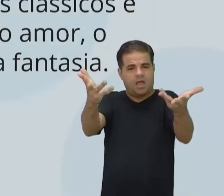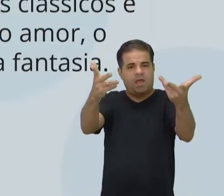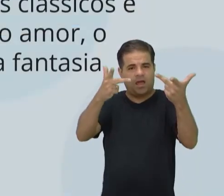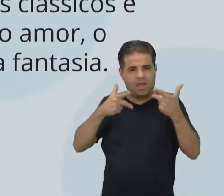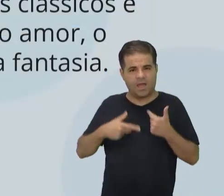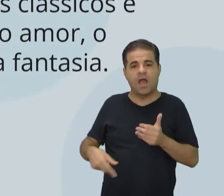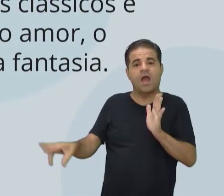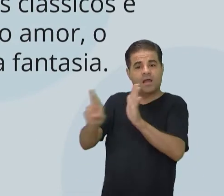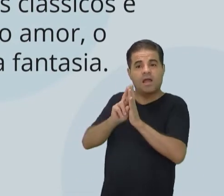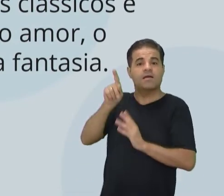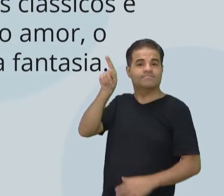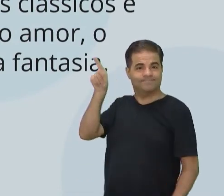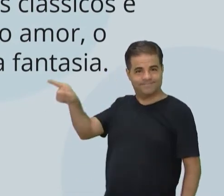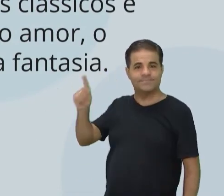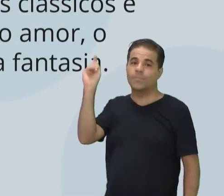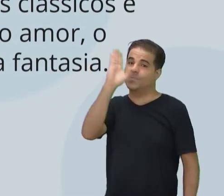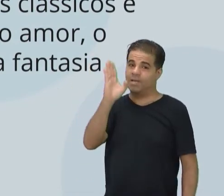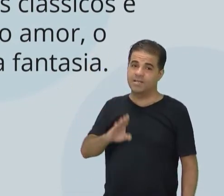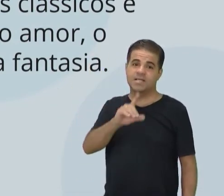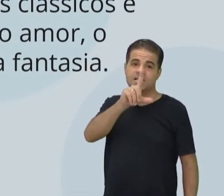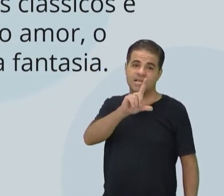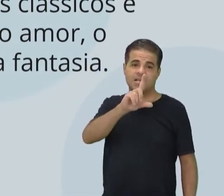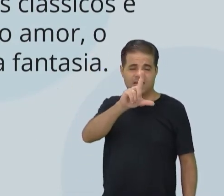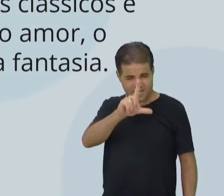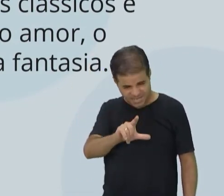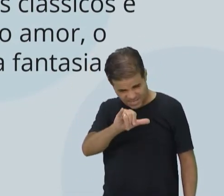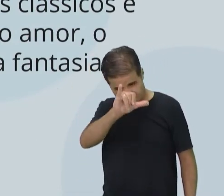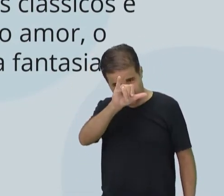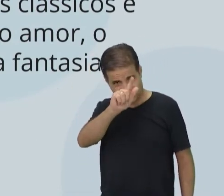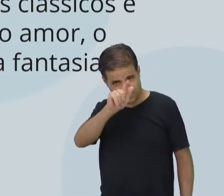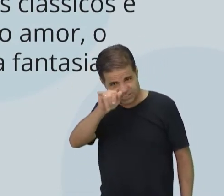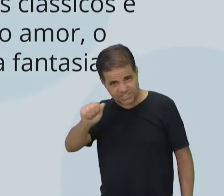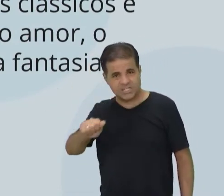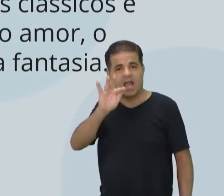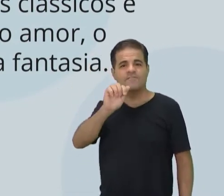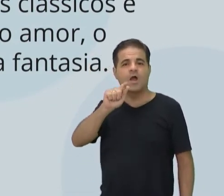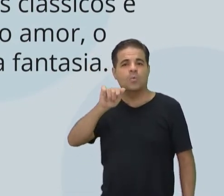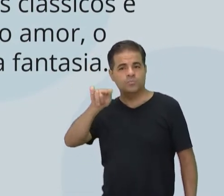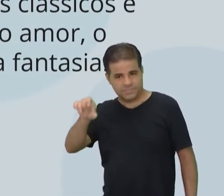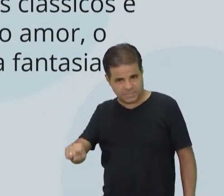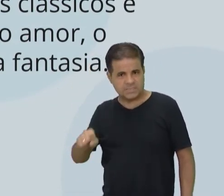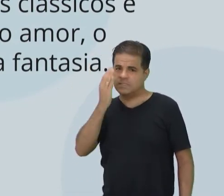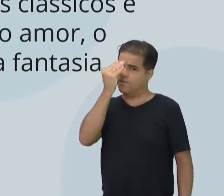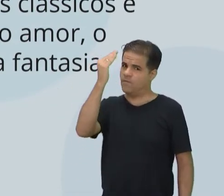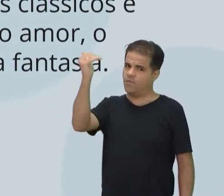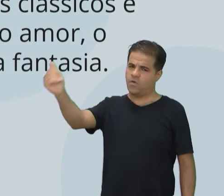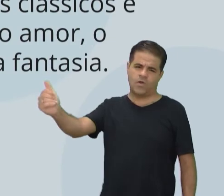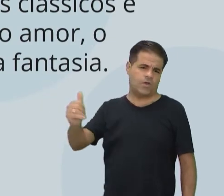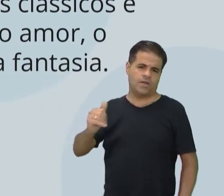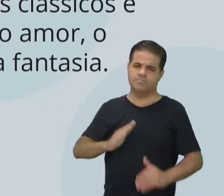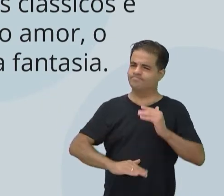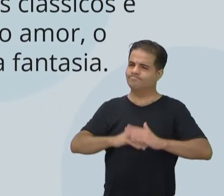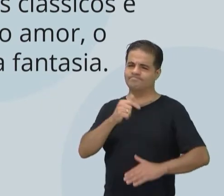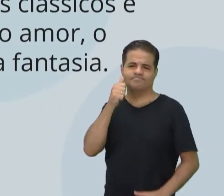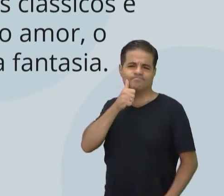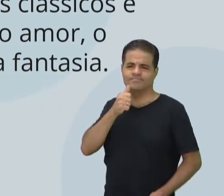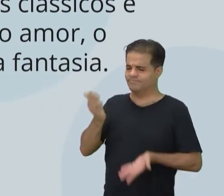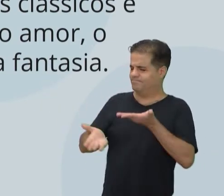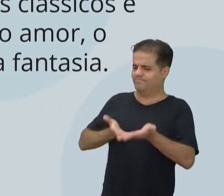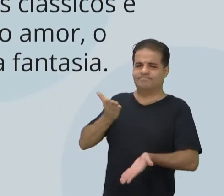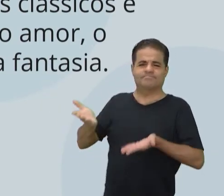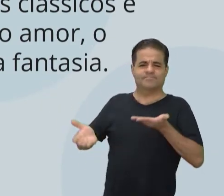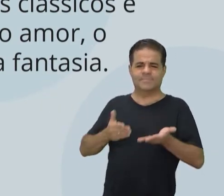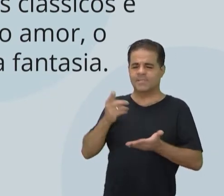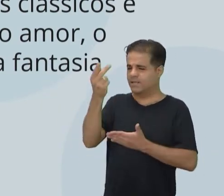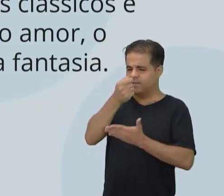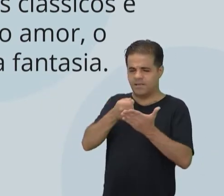de minicontos que a gente tem aqui no Brasil, que é a Lígia Fagundes Telles, né? Ela é conhecida como a dama da literatura brasileira e a